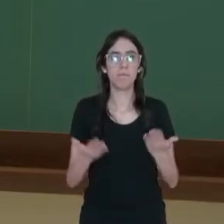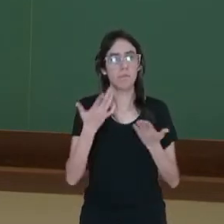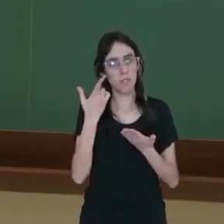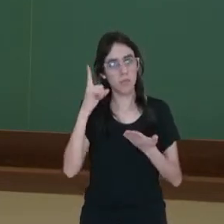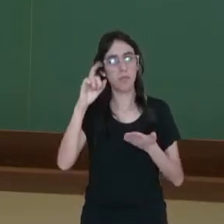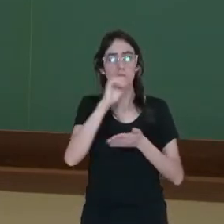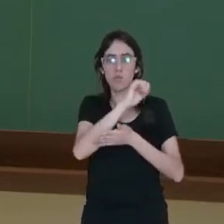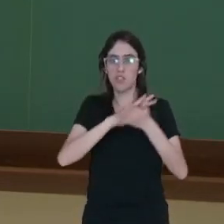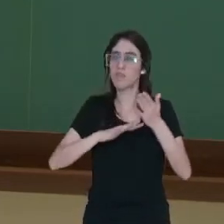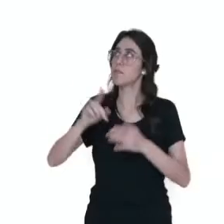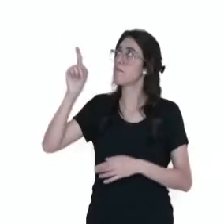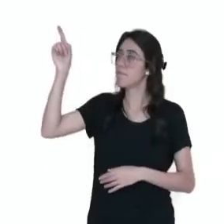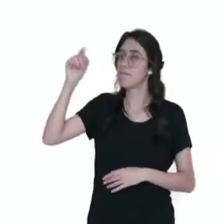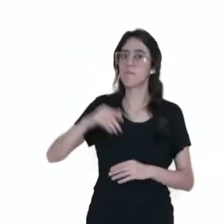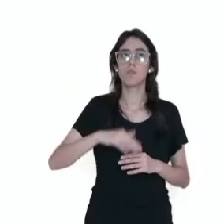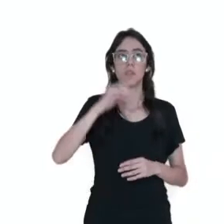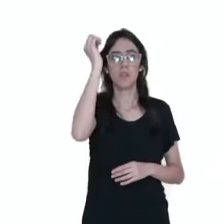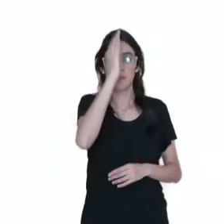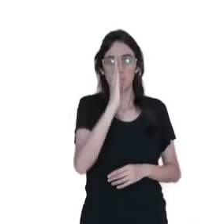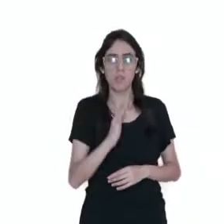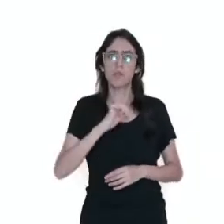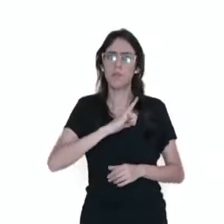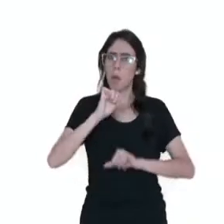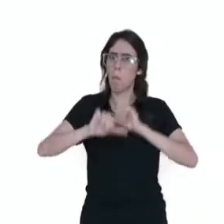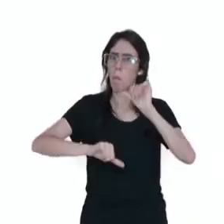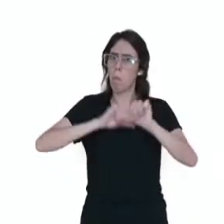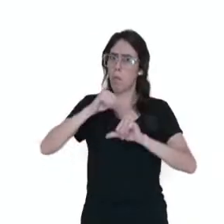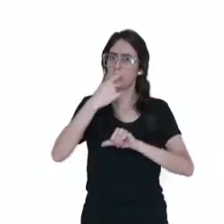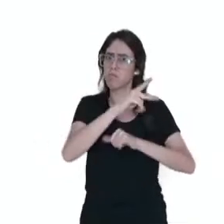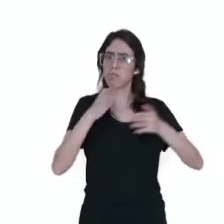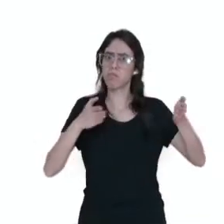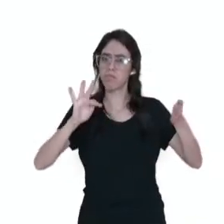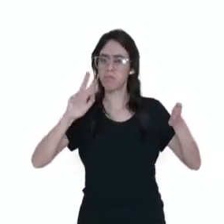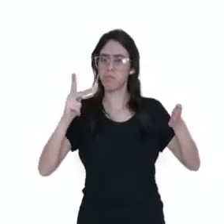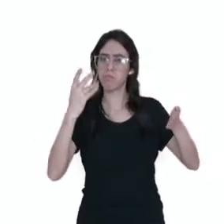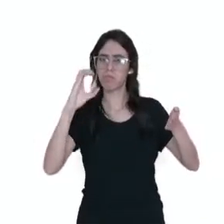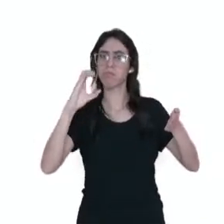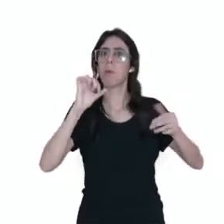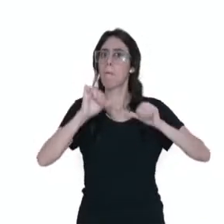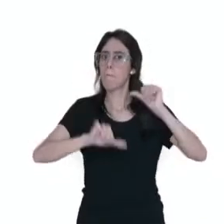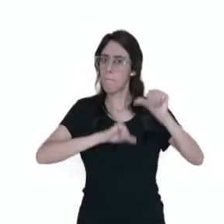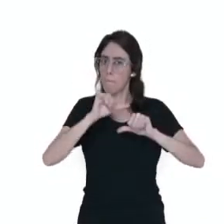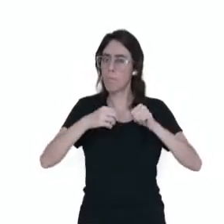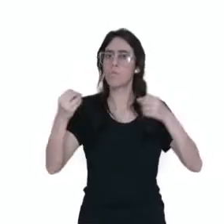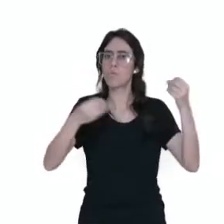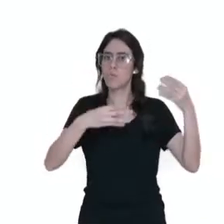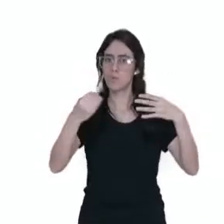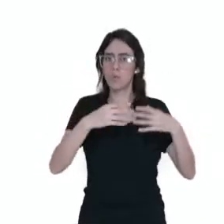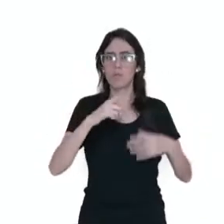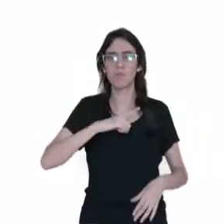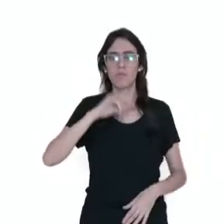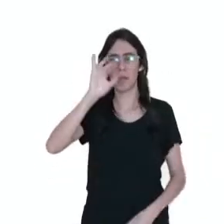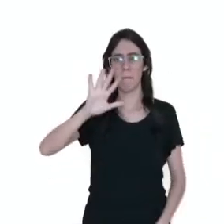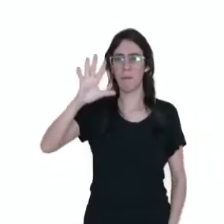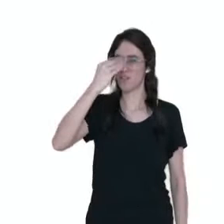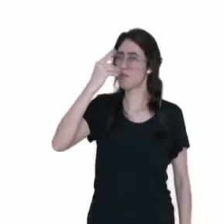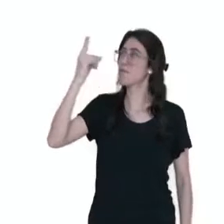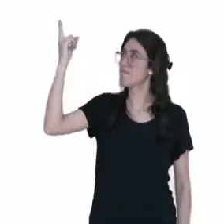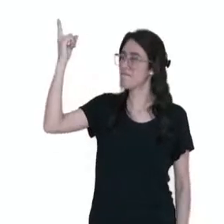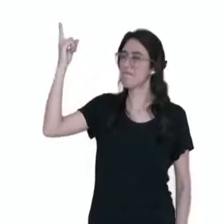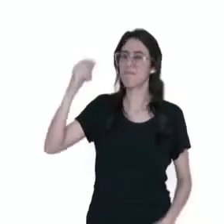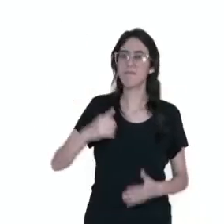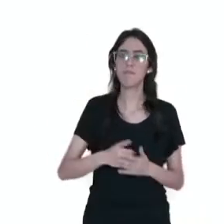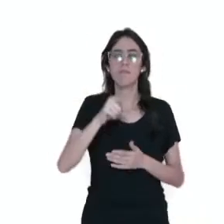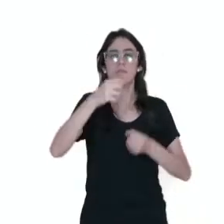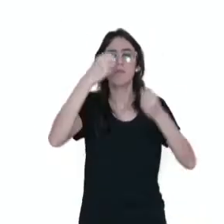para você. O Brasil passou por grandes mudanças durante o governo de Fernando Henrique Cardoso, que está destacado na imagem para você.